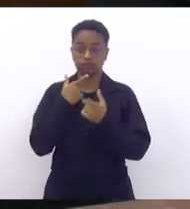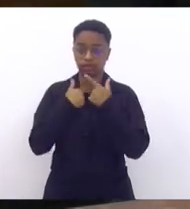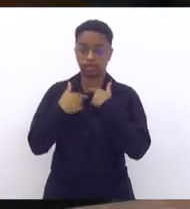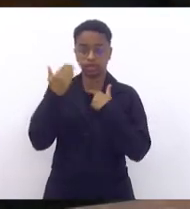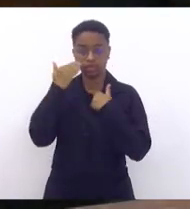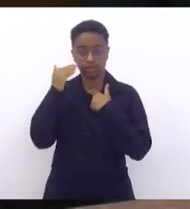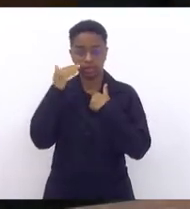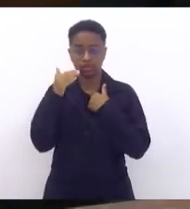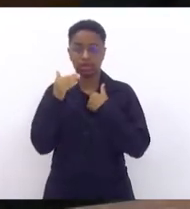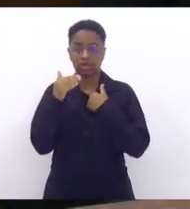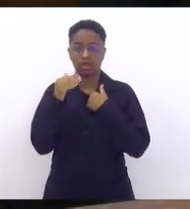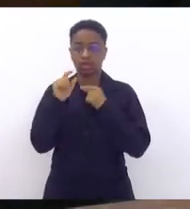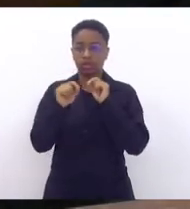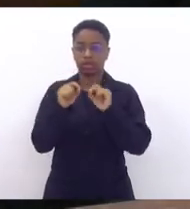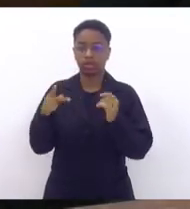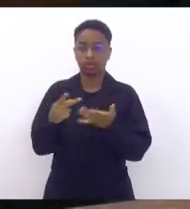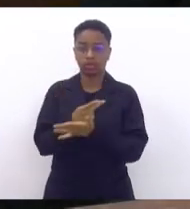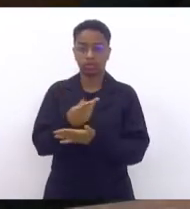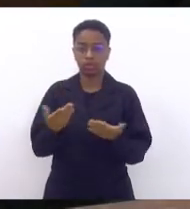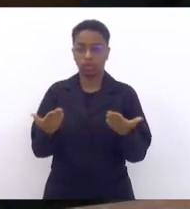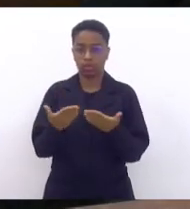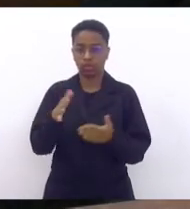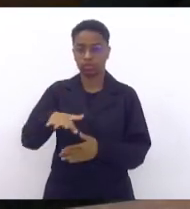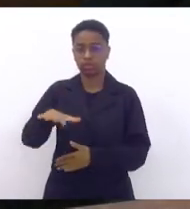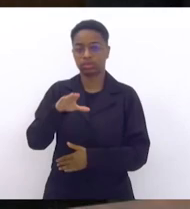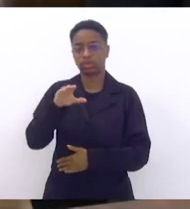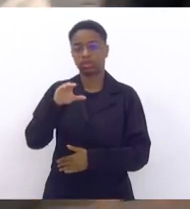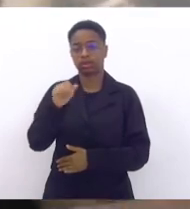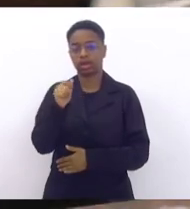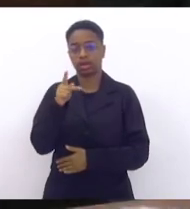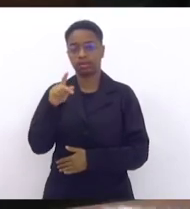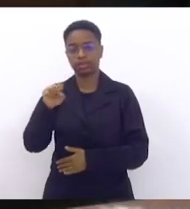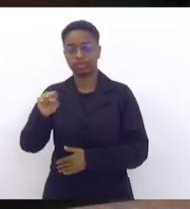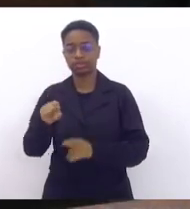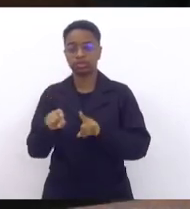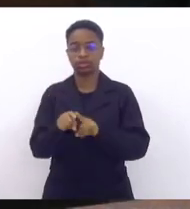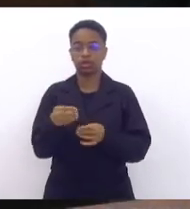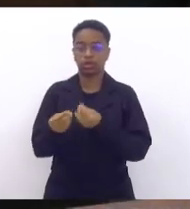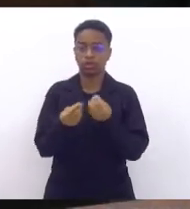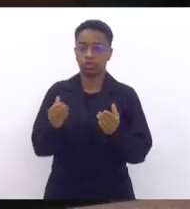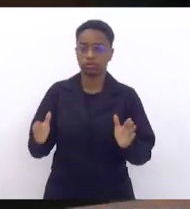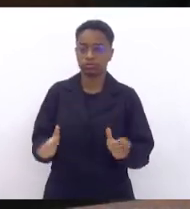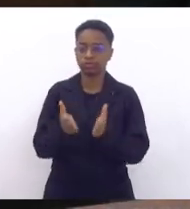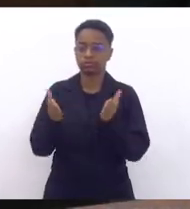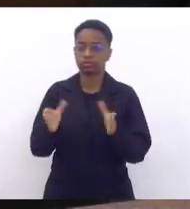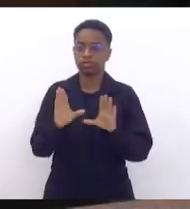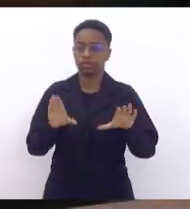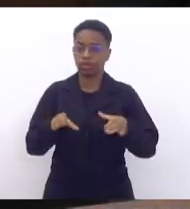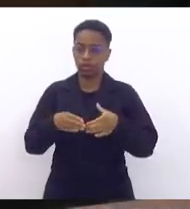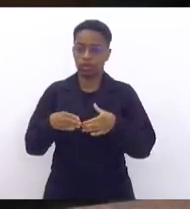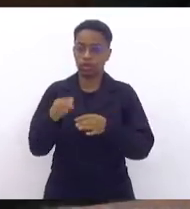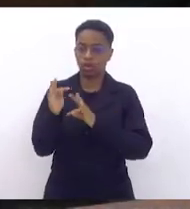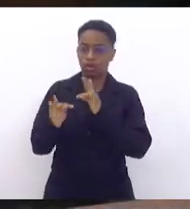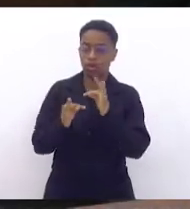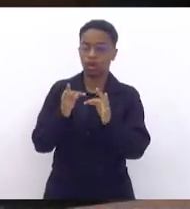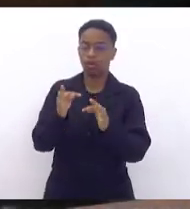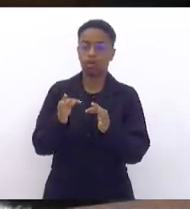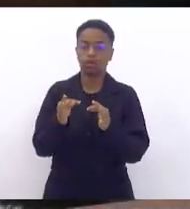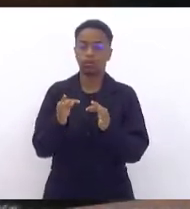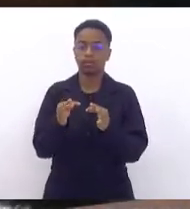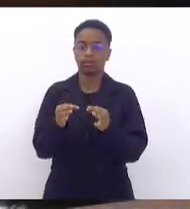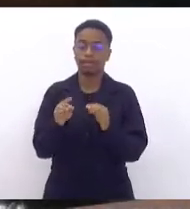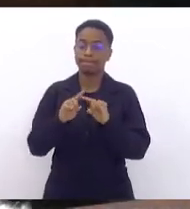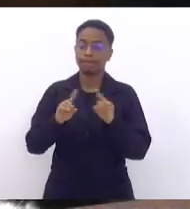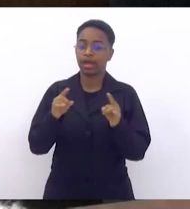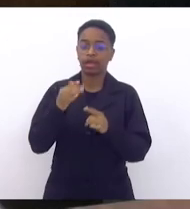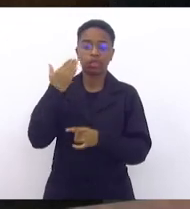o que hoje acontece com as redes CAPs e o incentivo que vem sendo dado às comunidades terapêuticas, e não